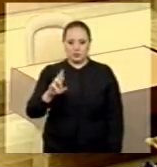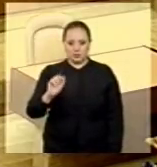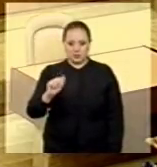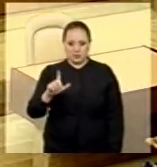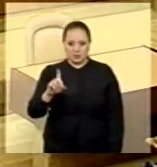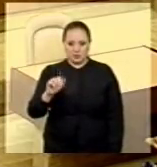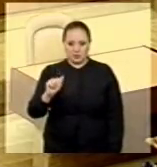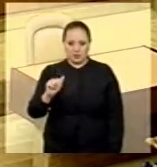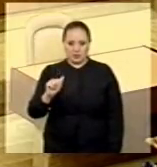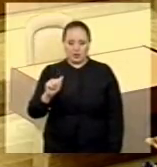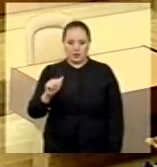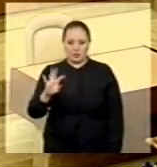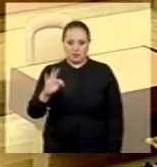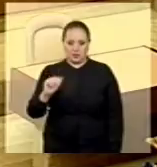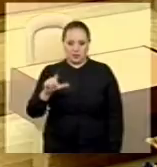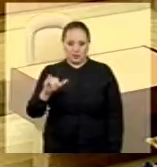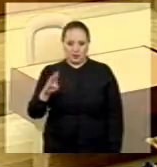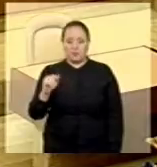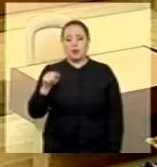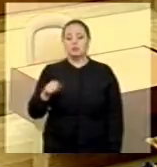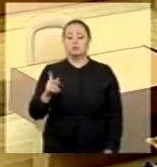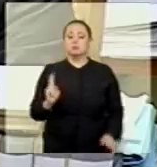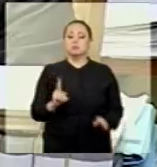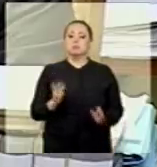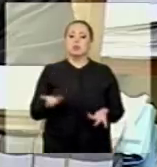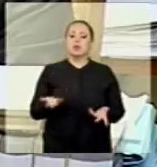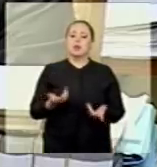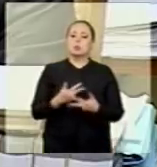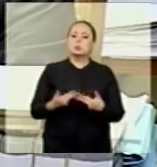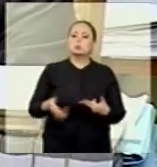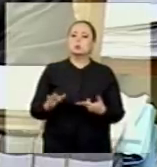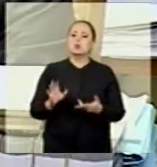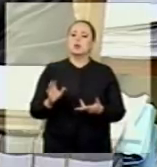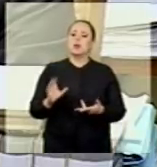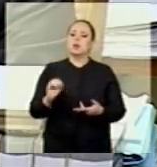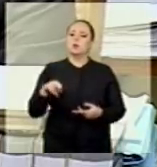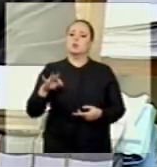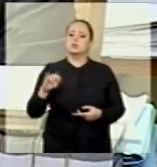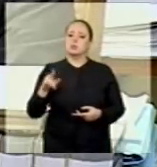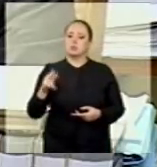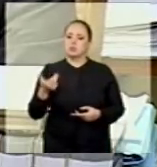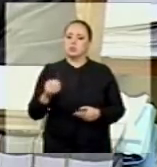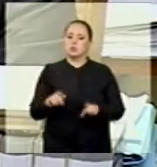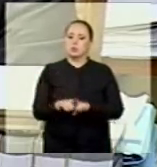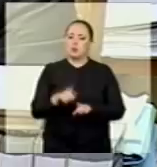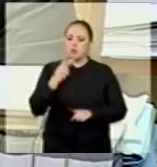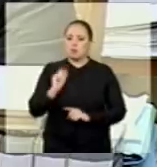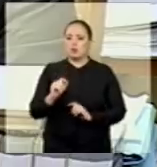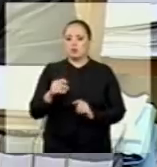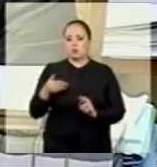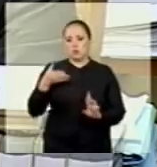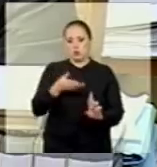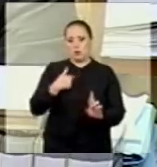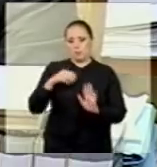sua notável monografia República e Constituição. E também refiro-me no texto de